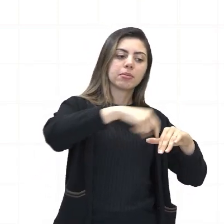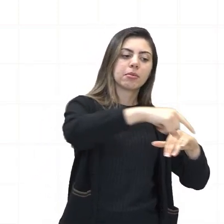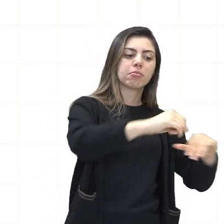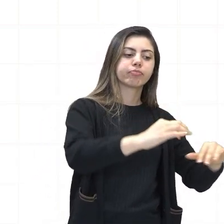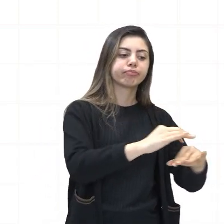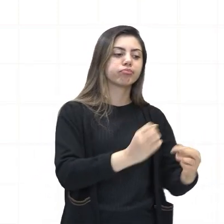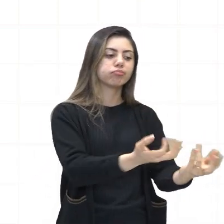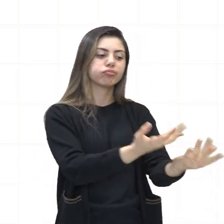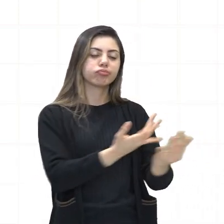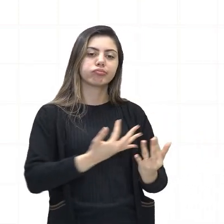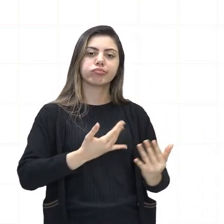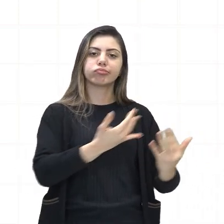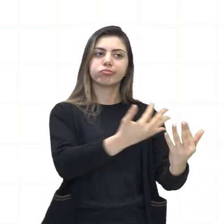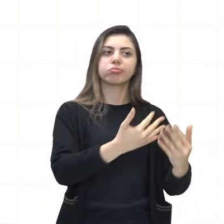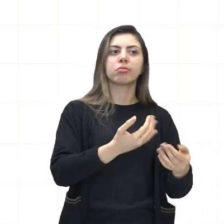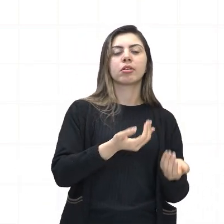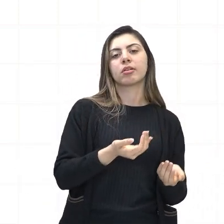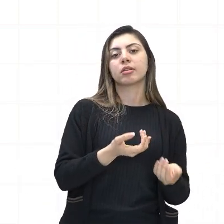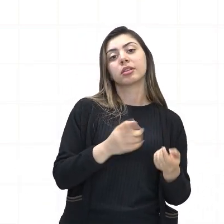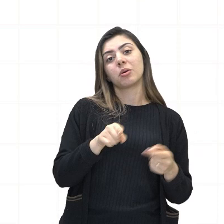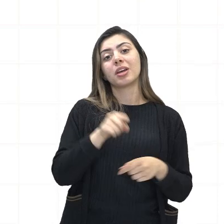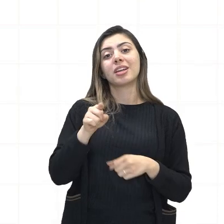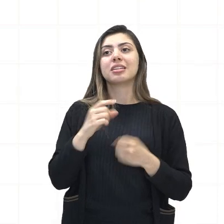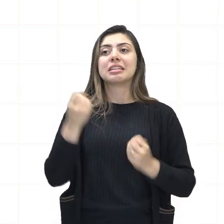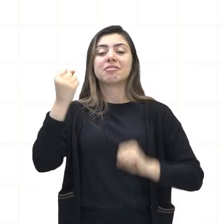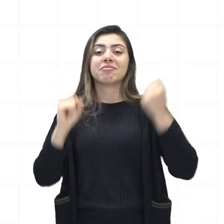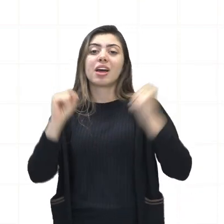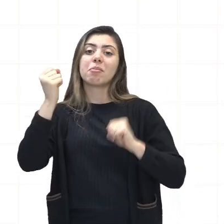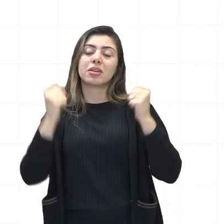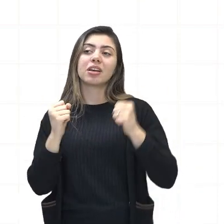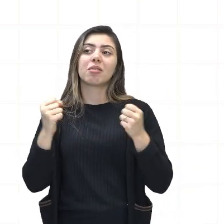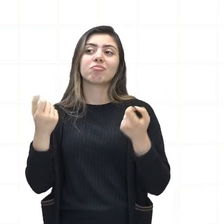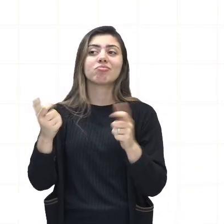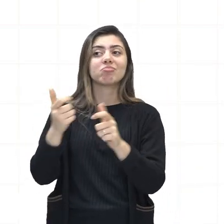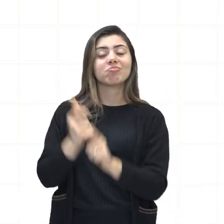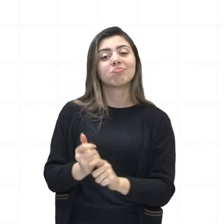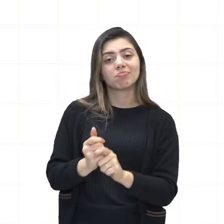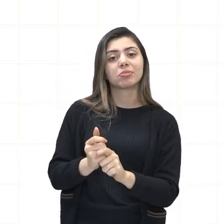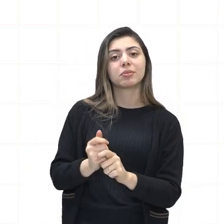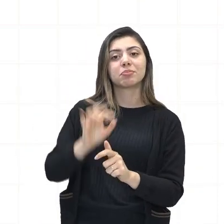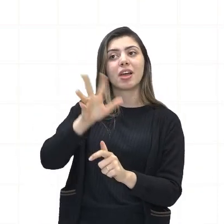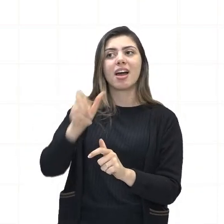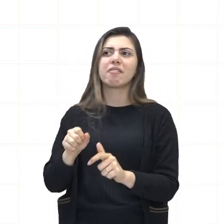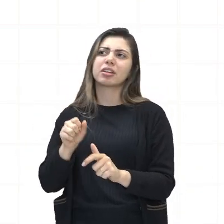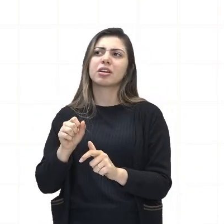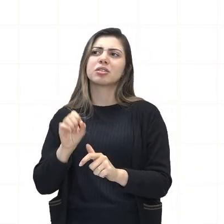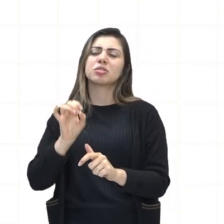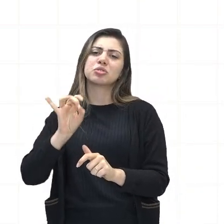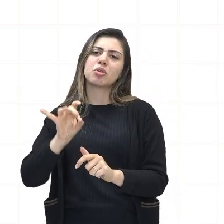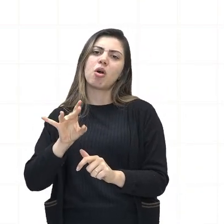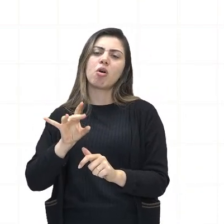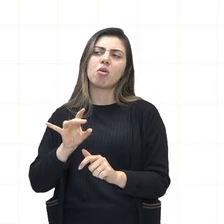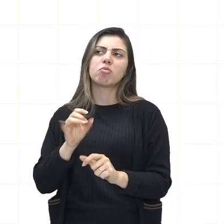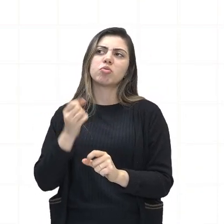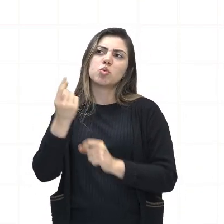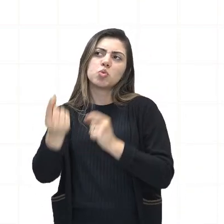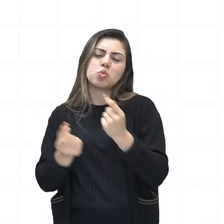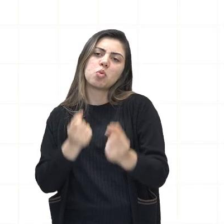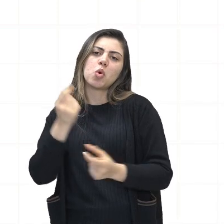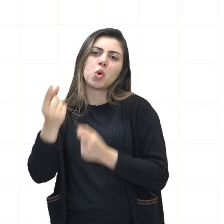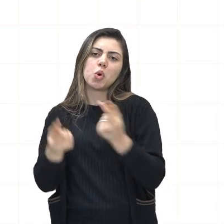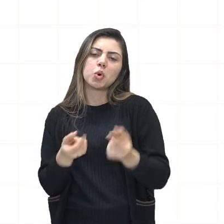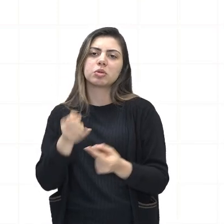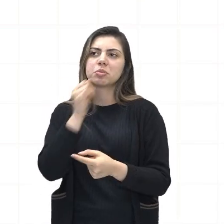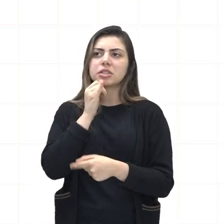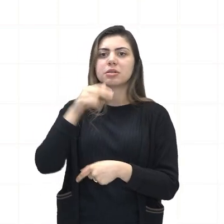de minérios. São países pouco industrializados. A África, em geral, é pouco industrializada, mas tem um ou outro desenvolvimento ali, né, o caso da